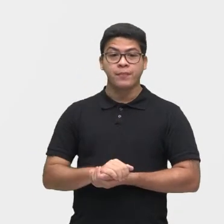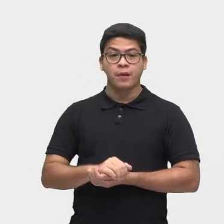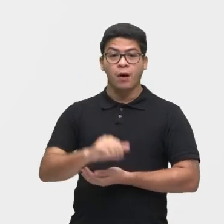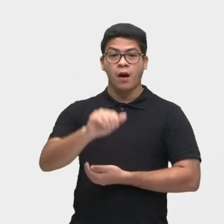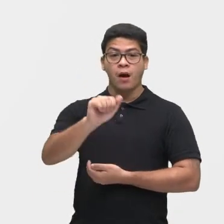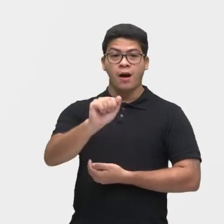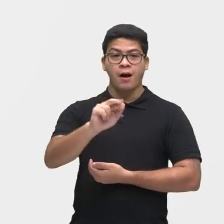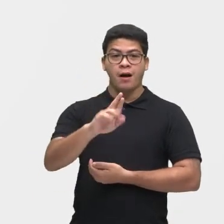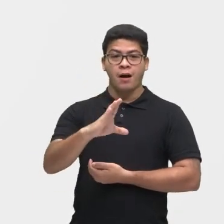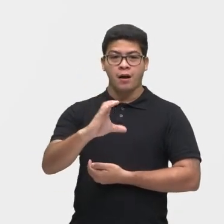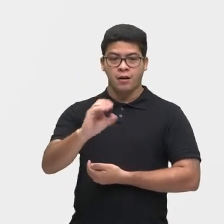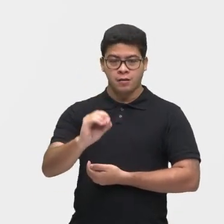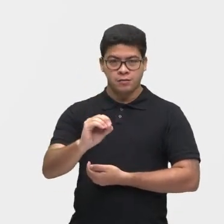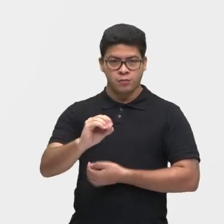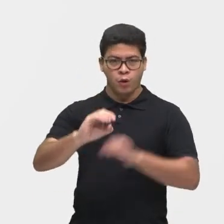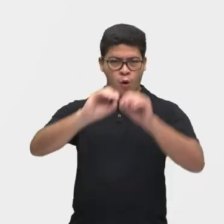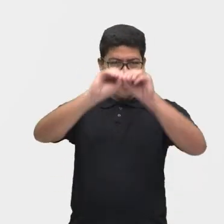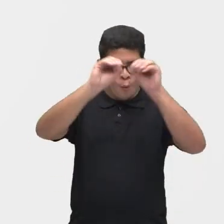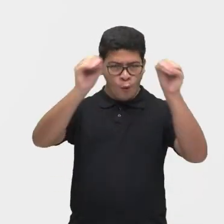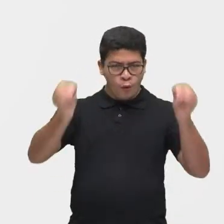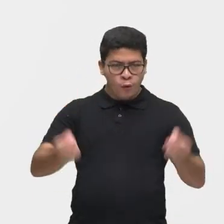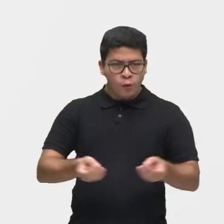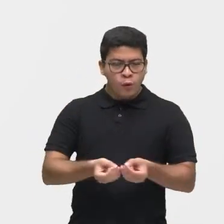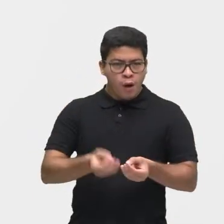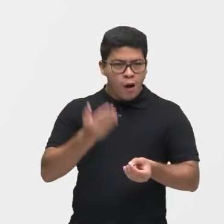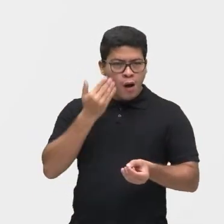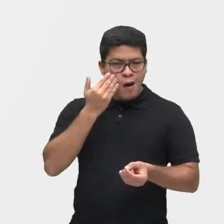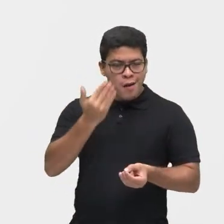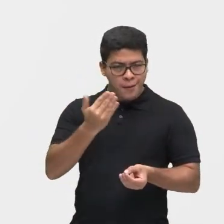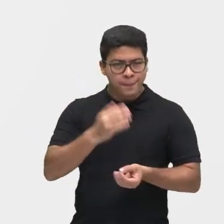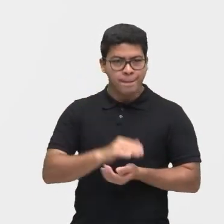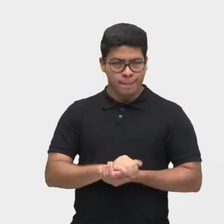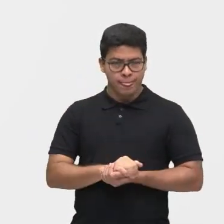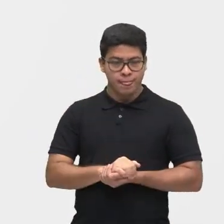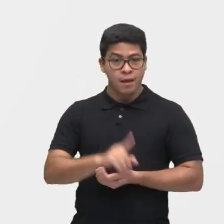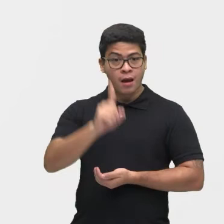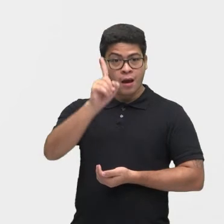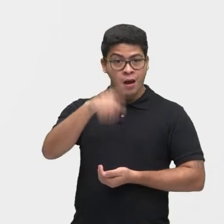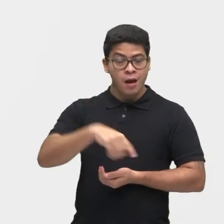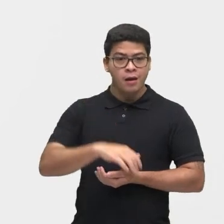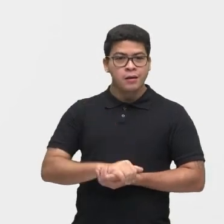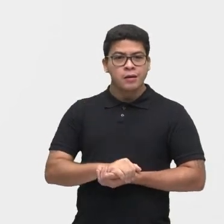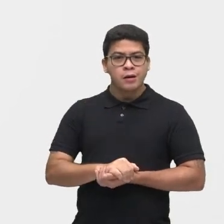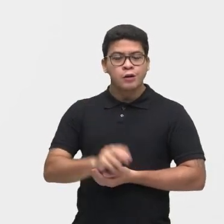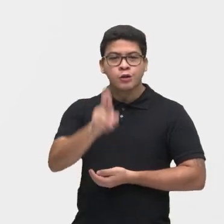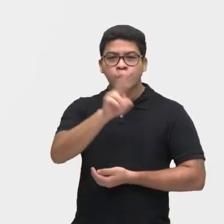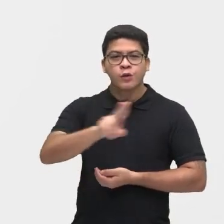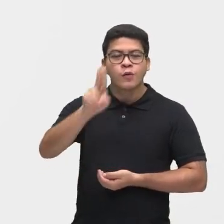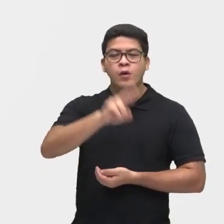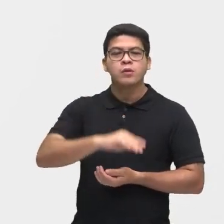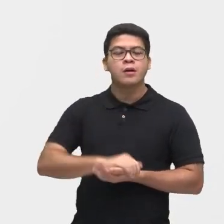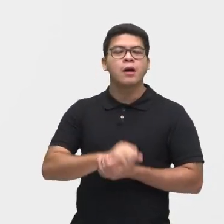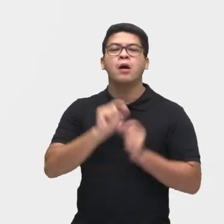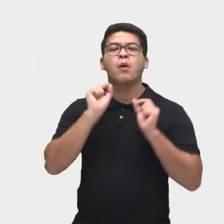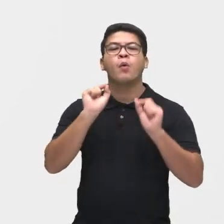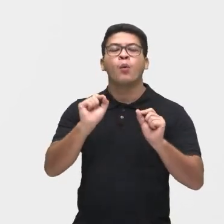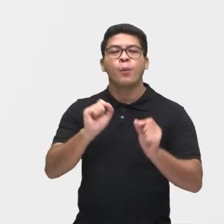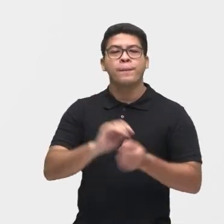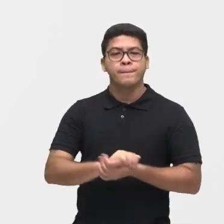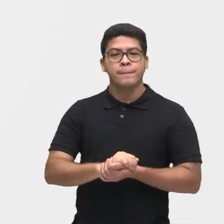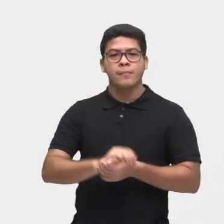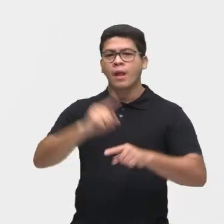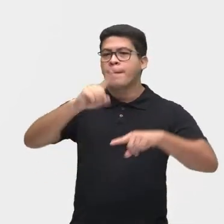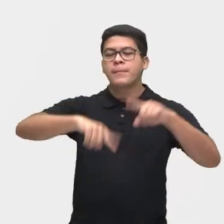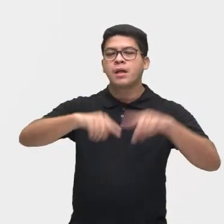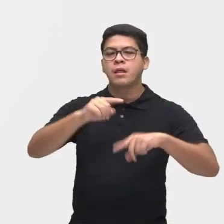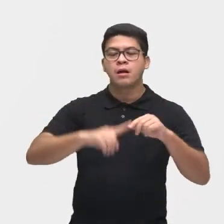né? Material, jornal, né, revista e mangueira, tá? Como é que eu vou fazer isso